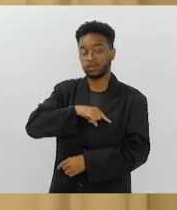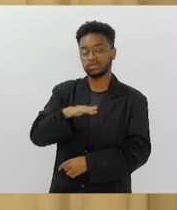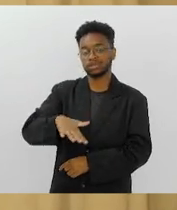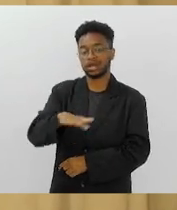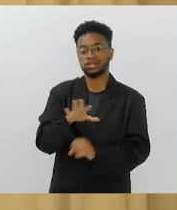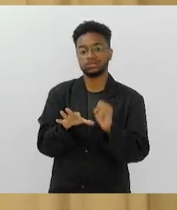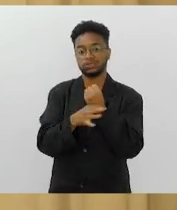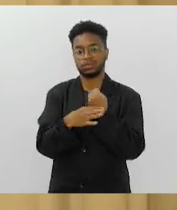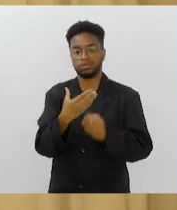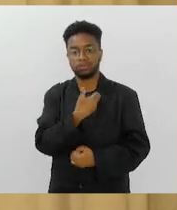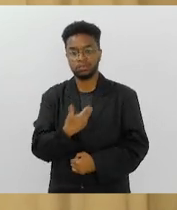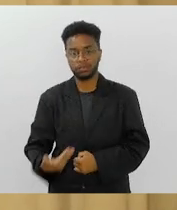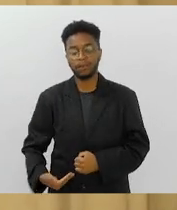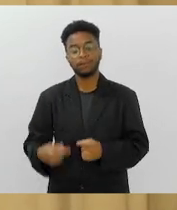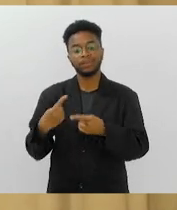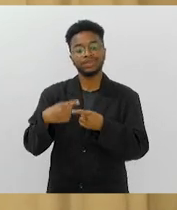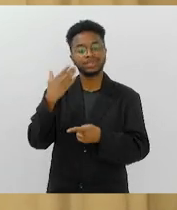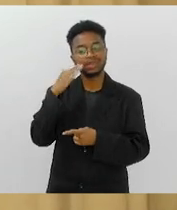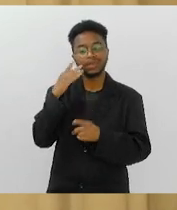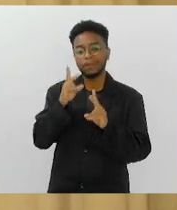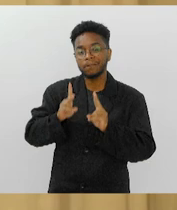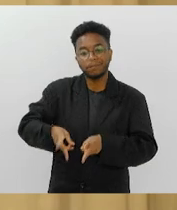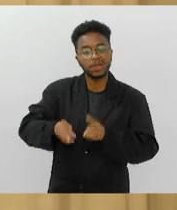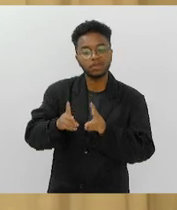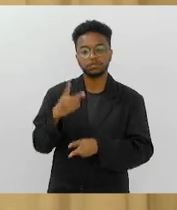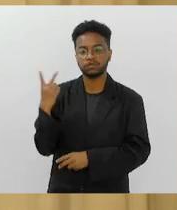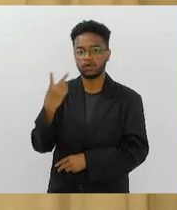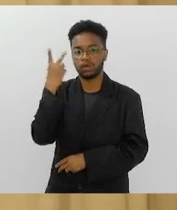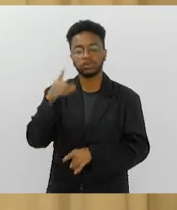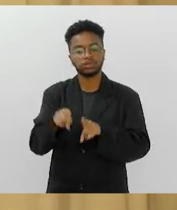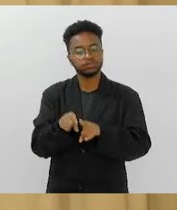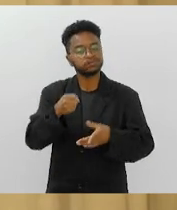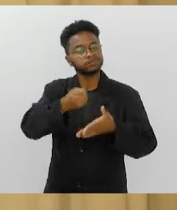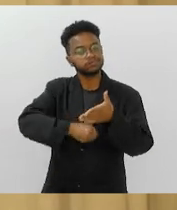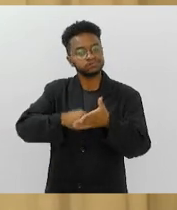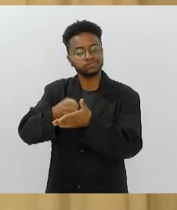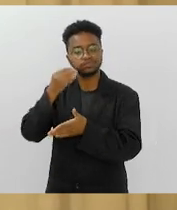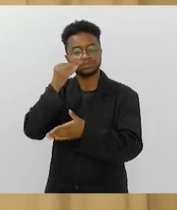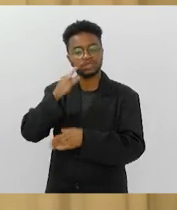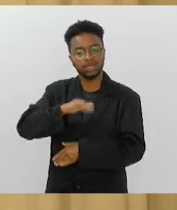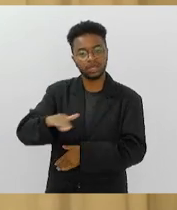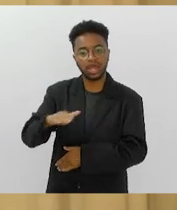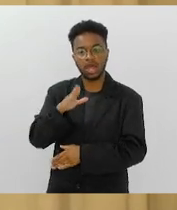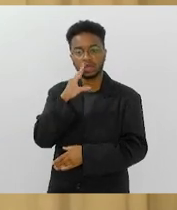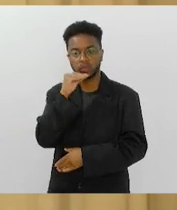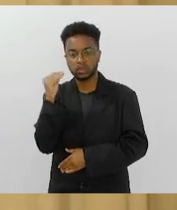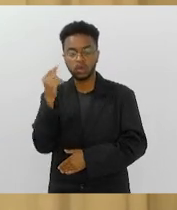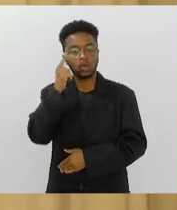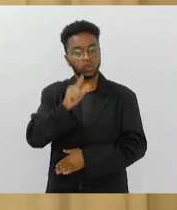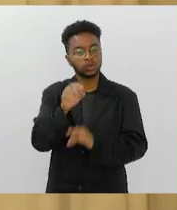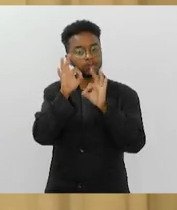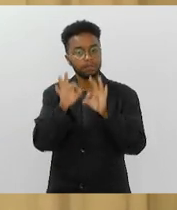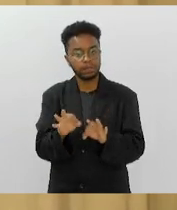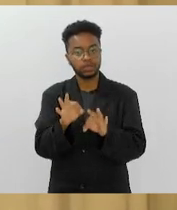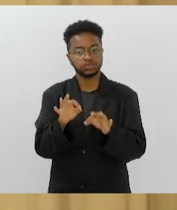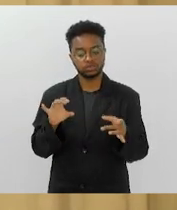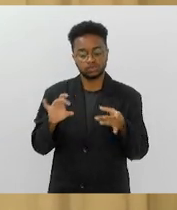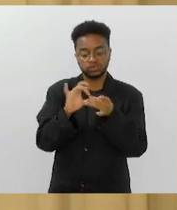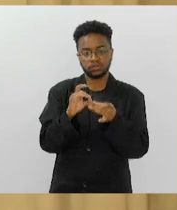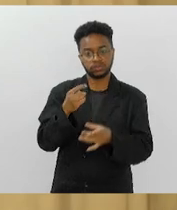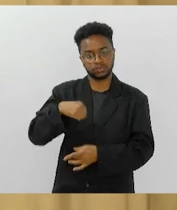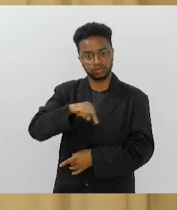Nós entendemos o mesmo valor. Batalhamos para que essas crianças e esses adolescentes estejam do lado de cá, construindo